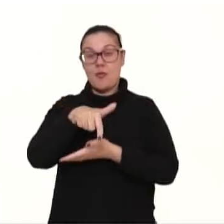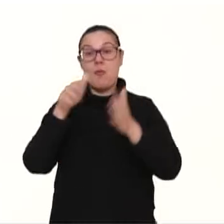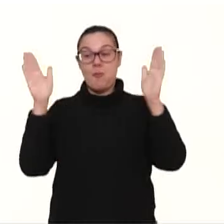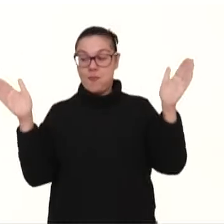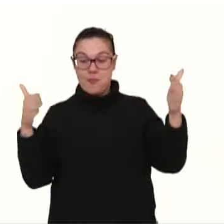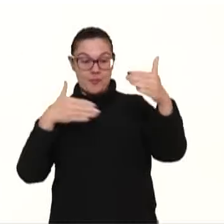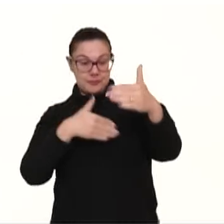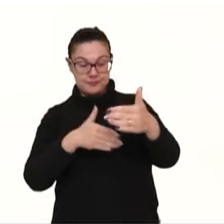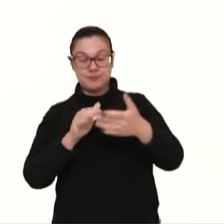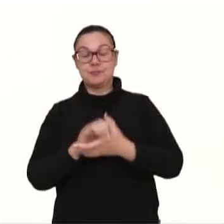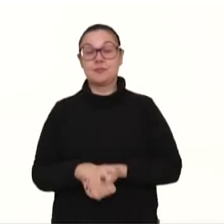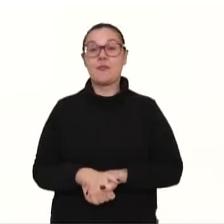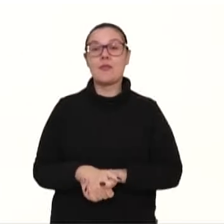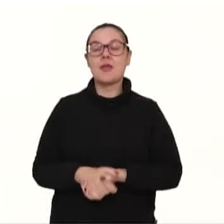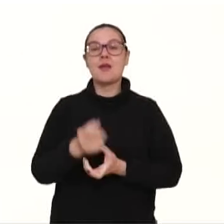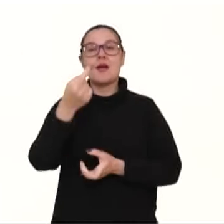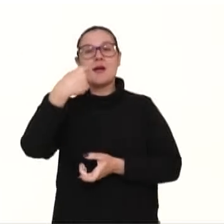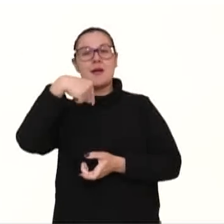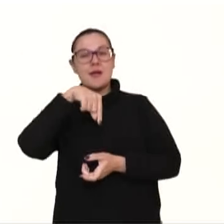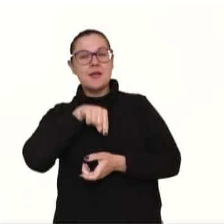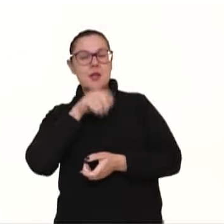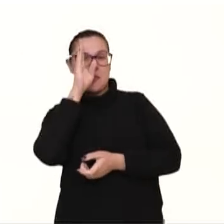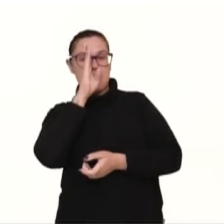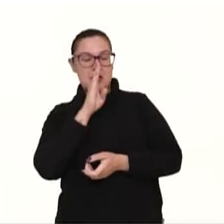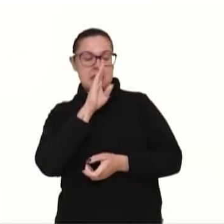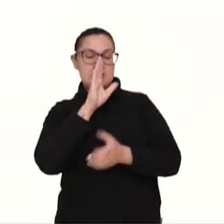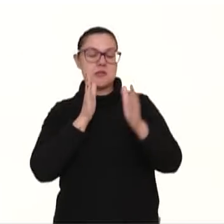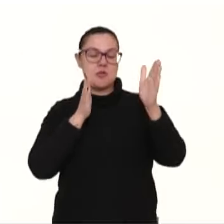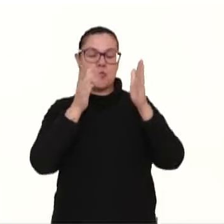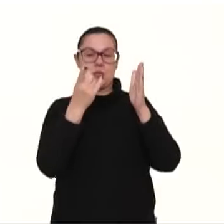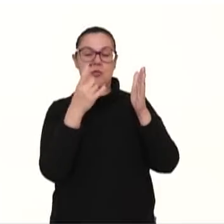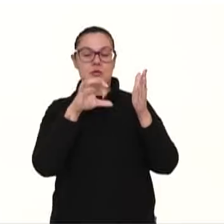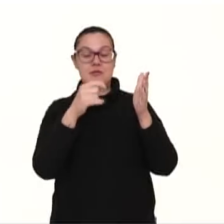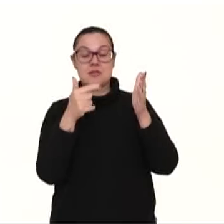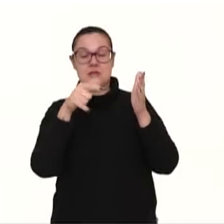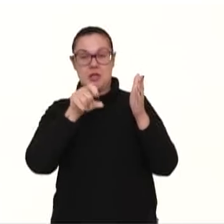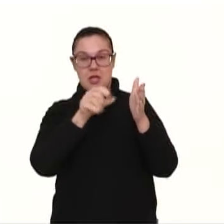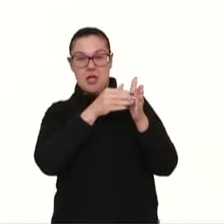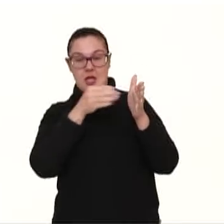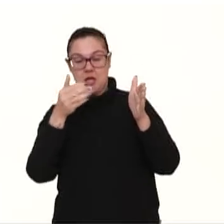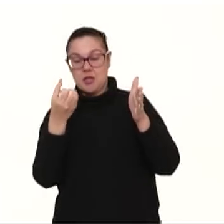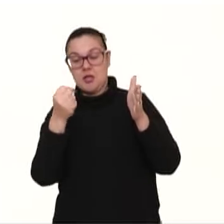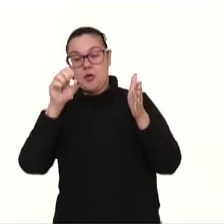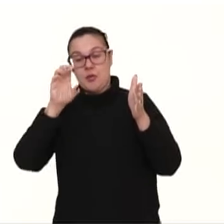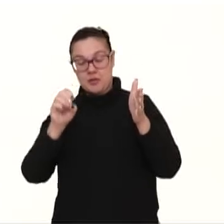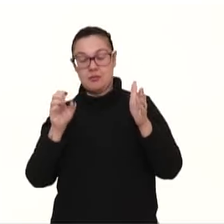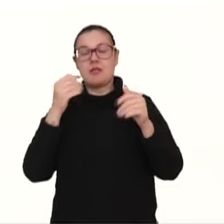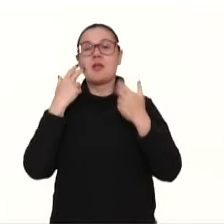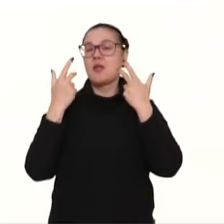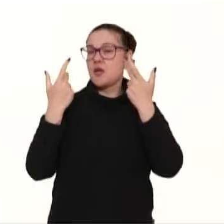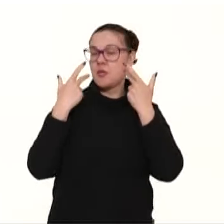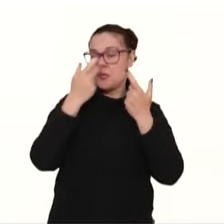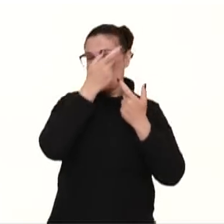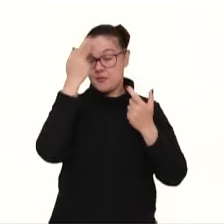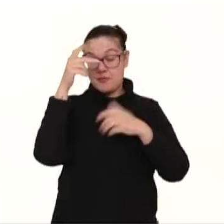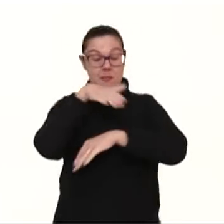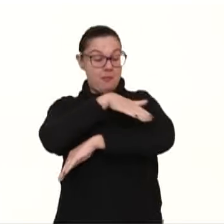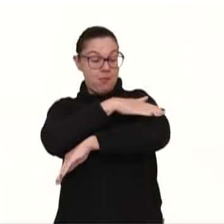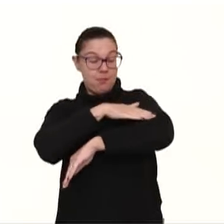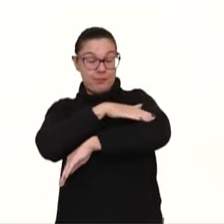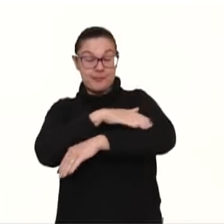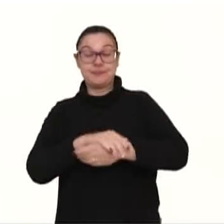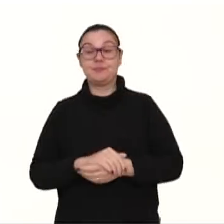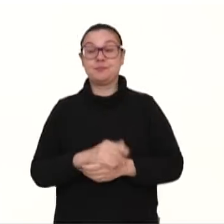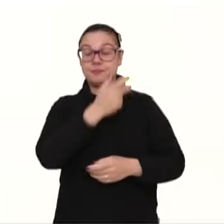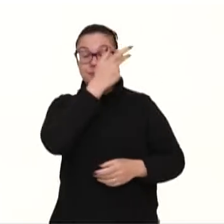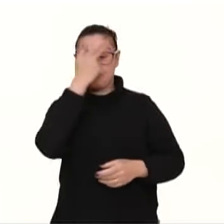caixa. Então, no Brasil, lá na década de 70, 80, era bem comum nas praças